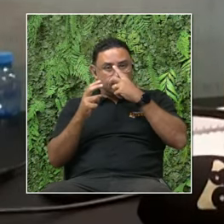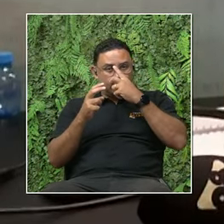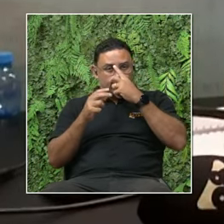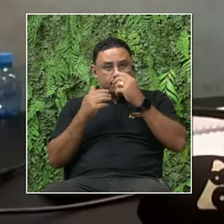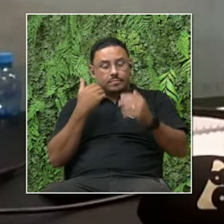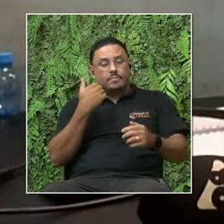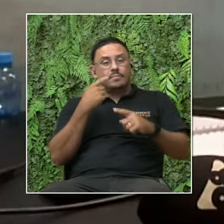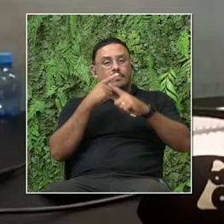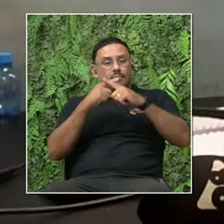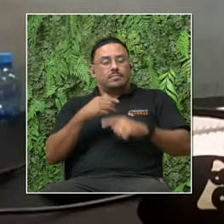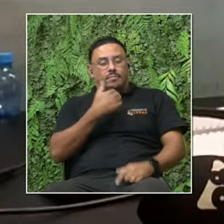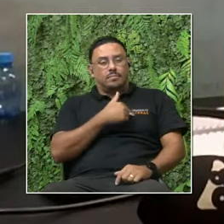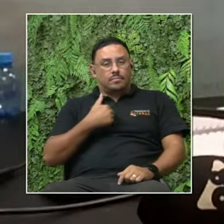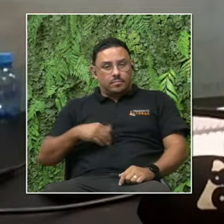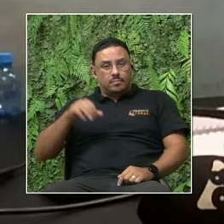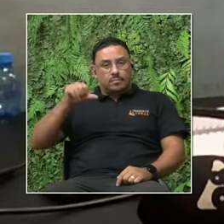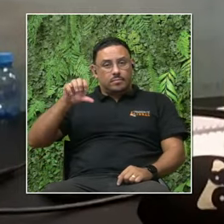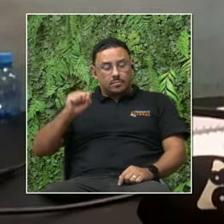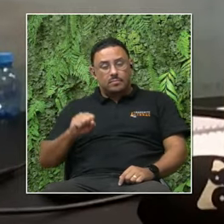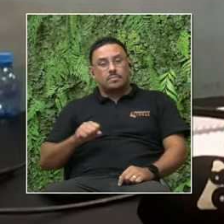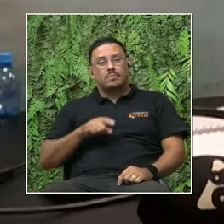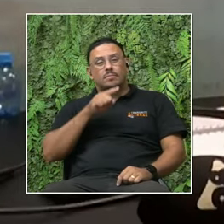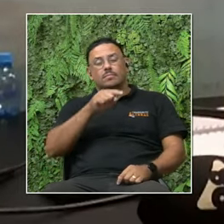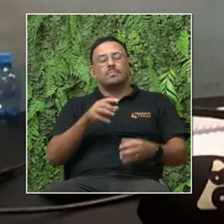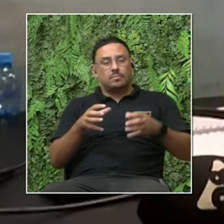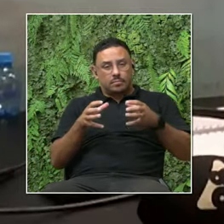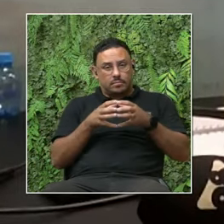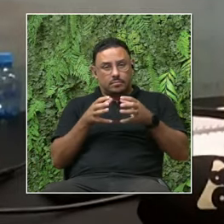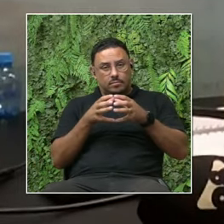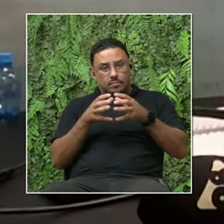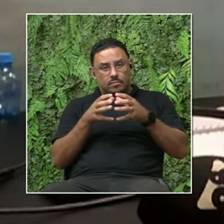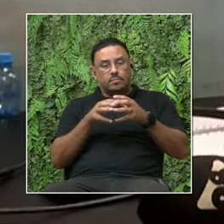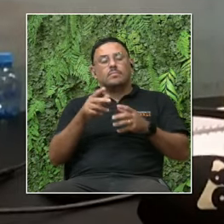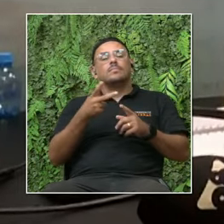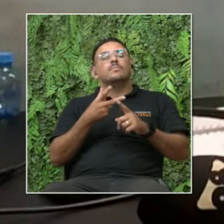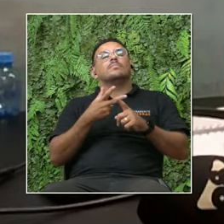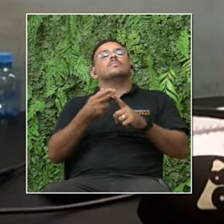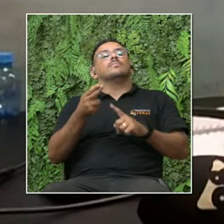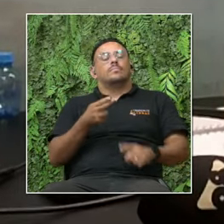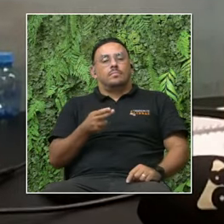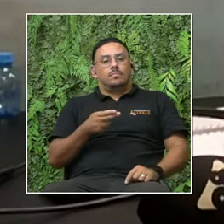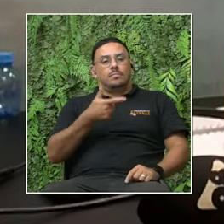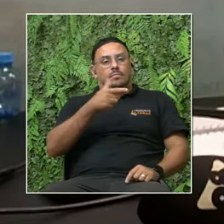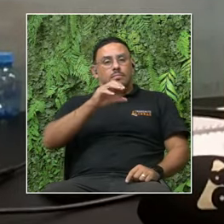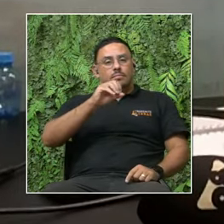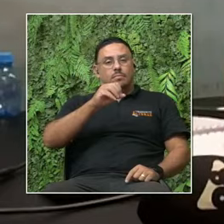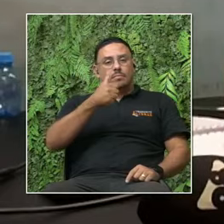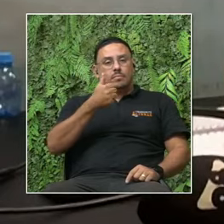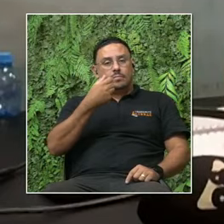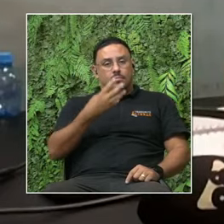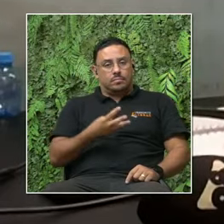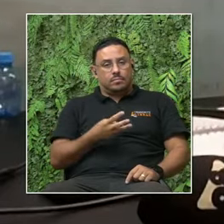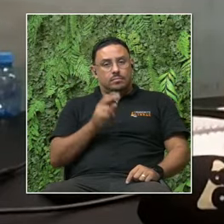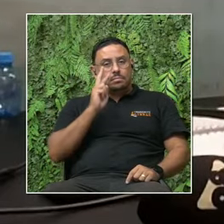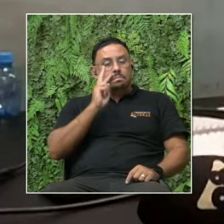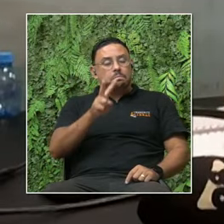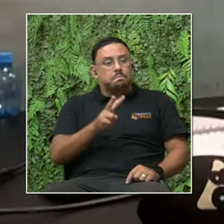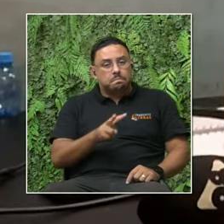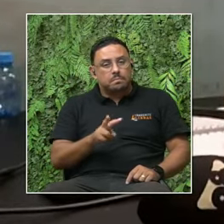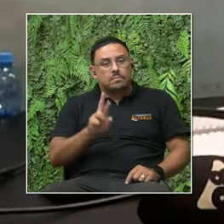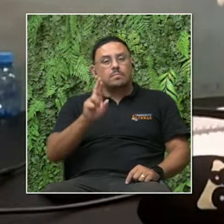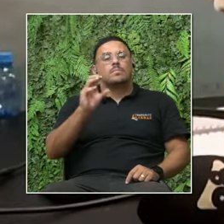jogos do Atlético na 98 aquele time aquele aquela conquista de Libertadores de 2013 e ver o